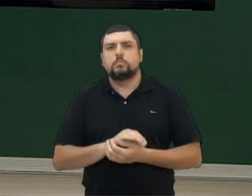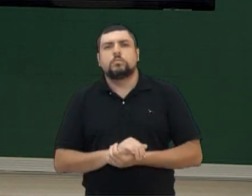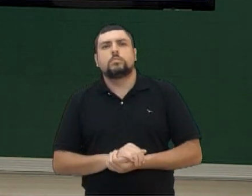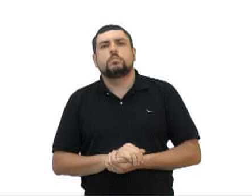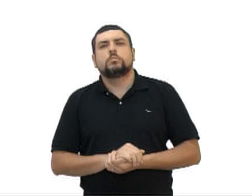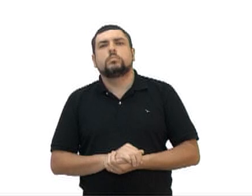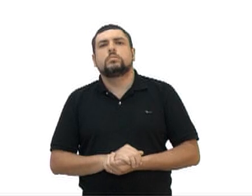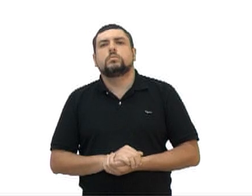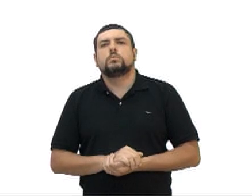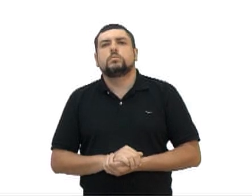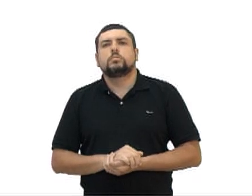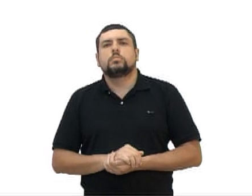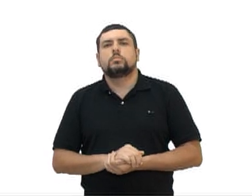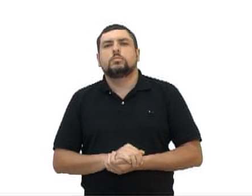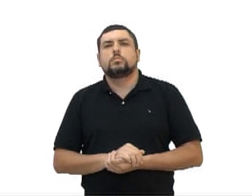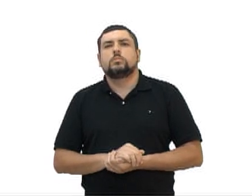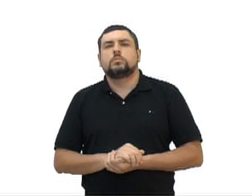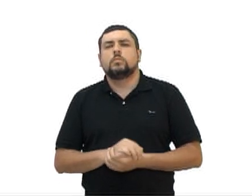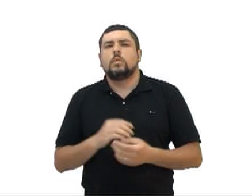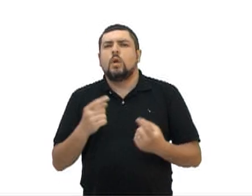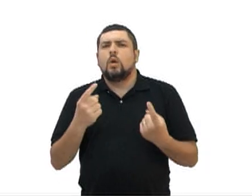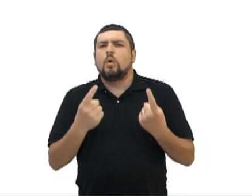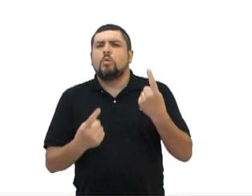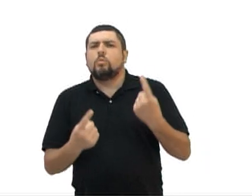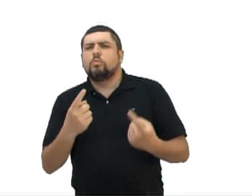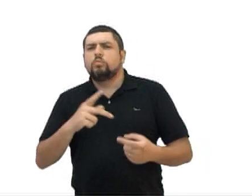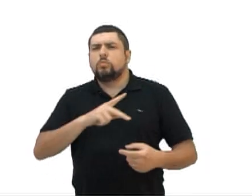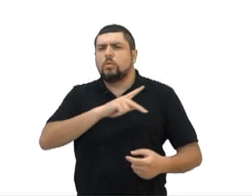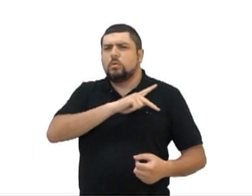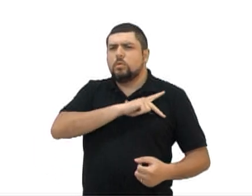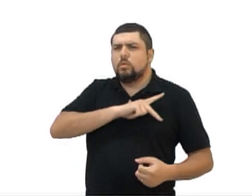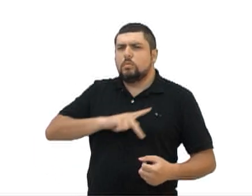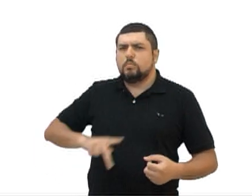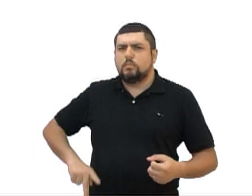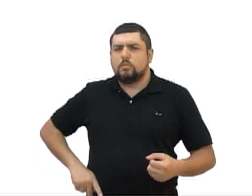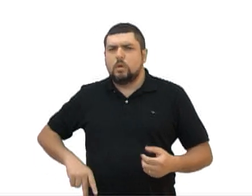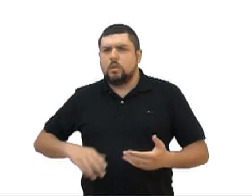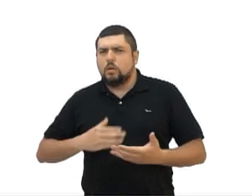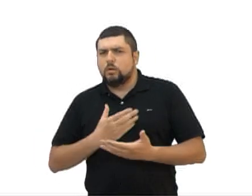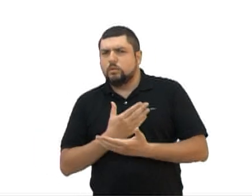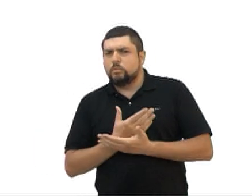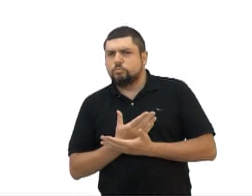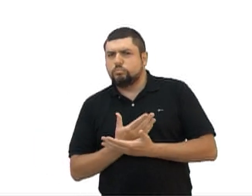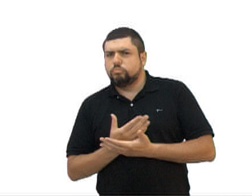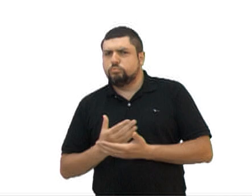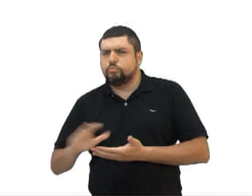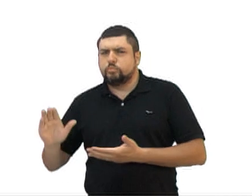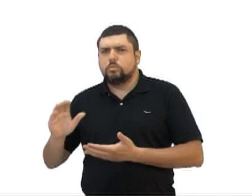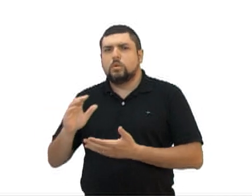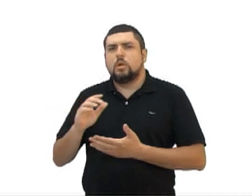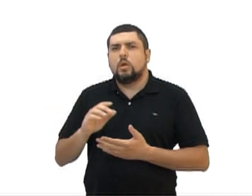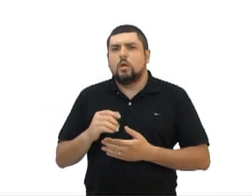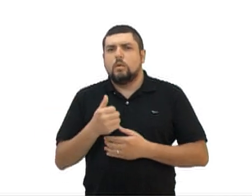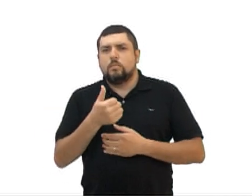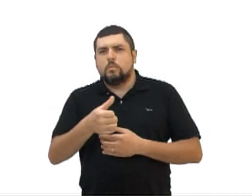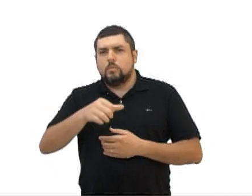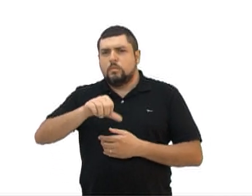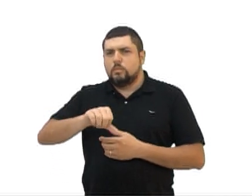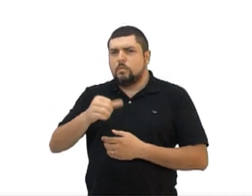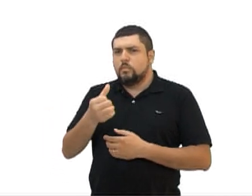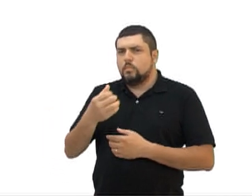Outro quiz. Assinale o presidente que foi derrubado, que foi deposto pelo golpe de